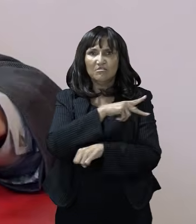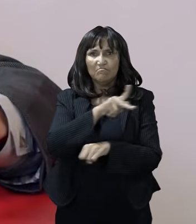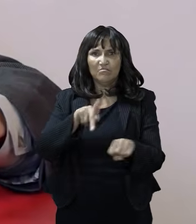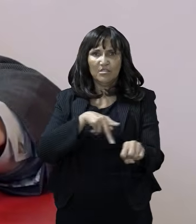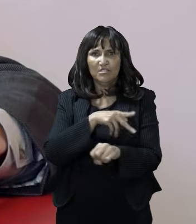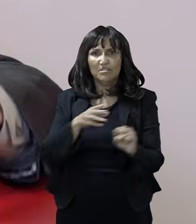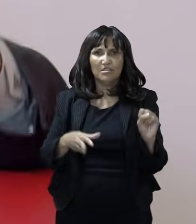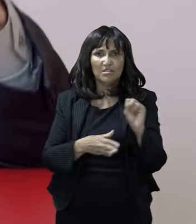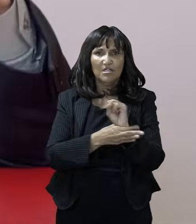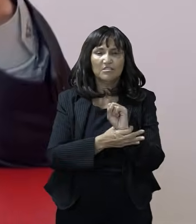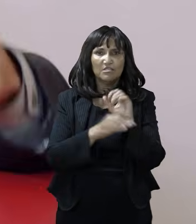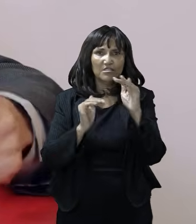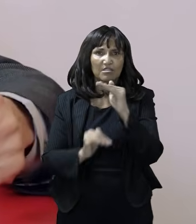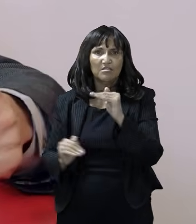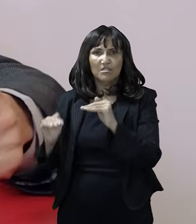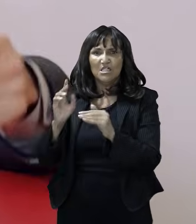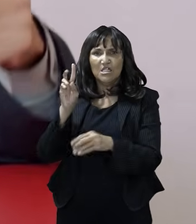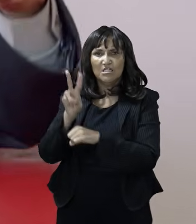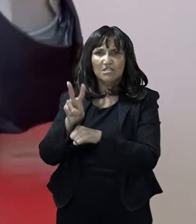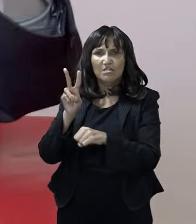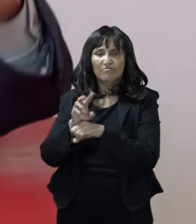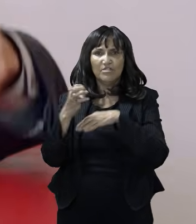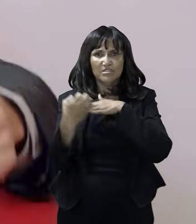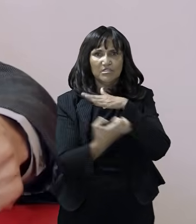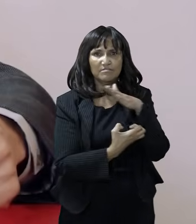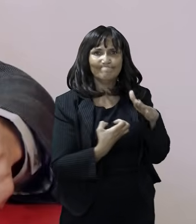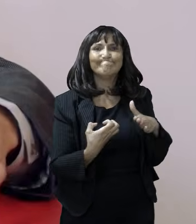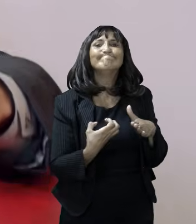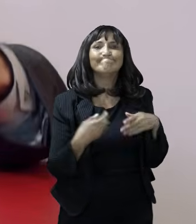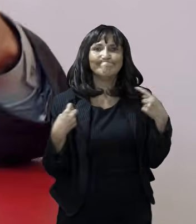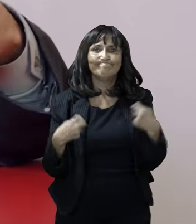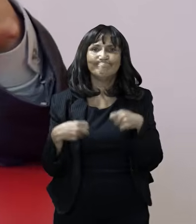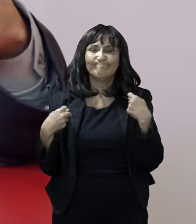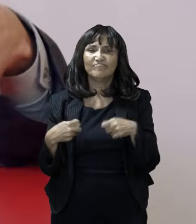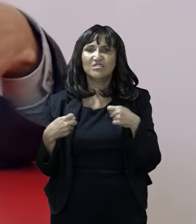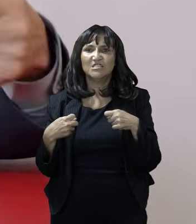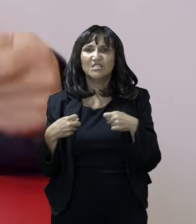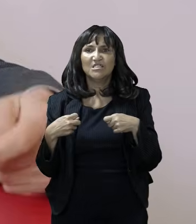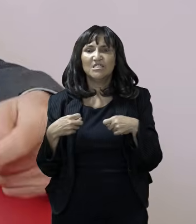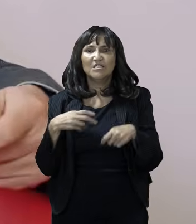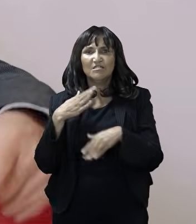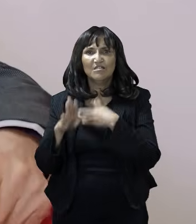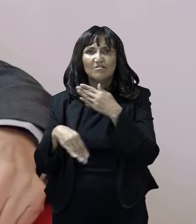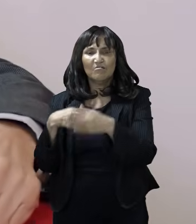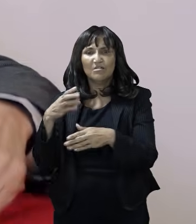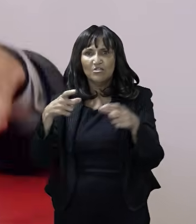garante a soberania, que defenda nossas empresas e que seja um desenvolvimento também